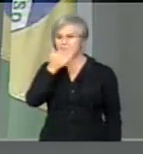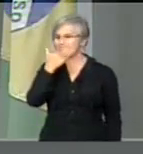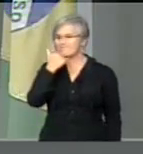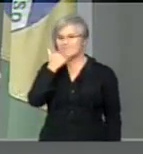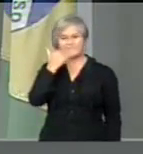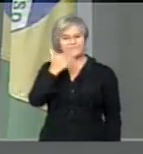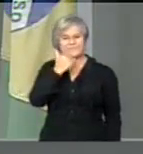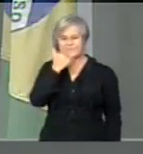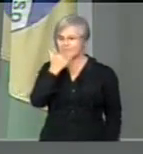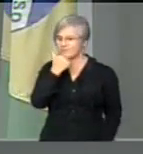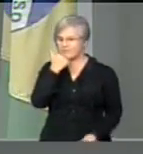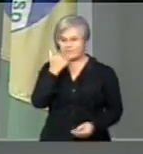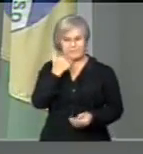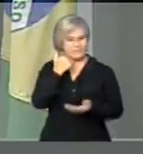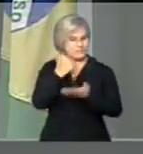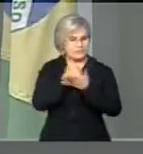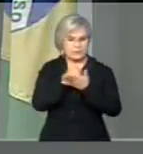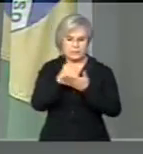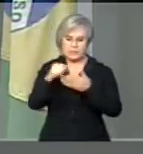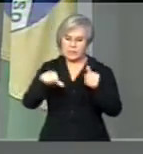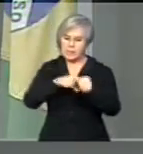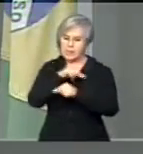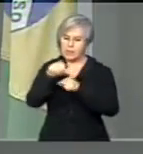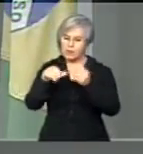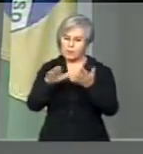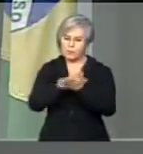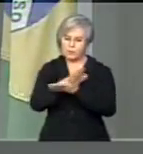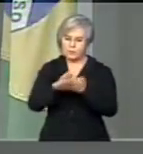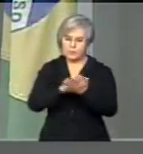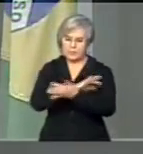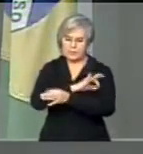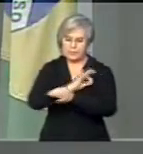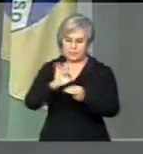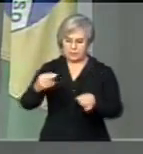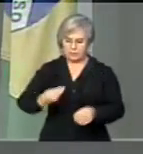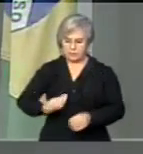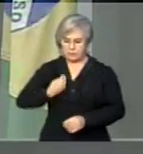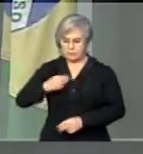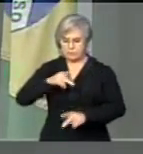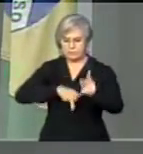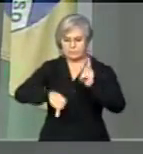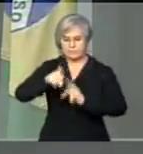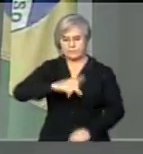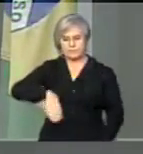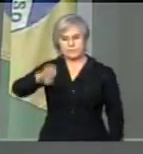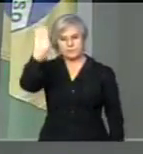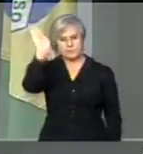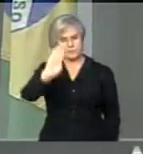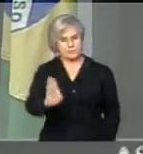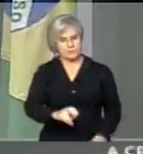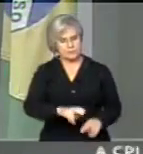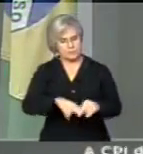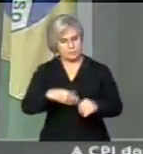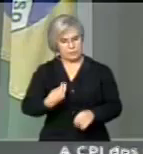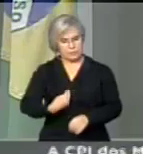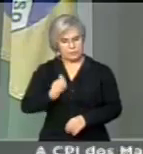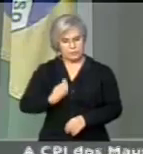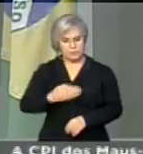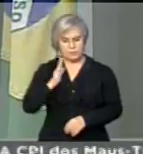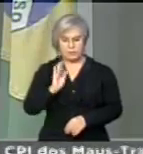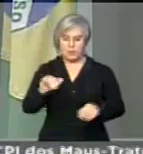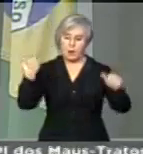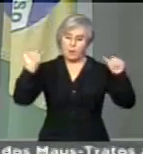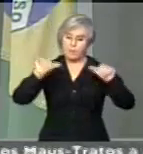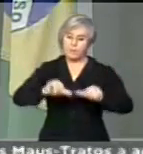vontade, nada vai mudar na vida dos brasileiros, que vivem a mais